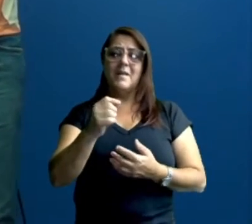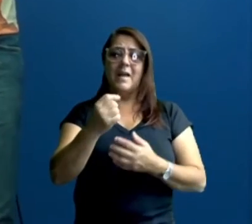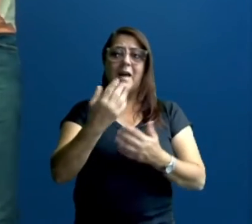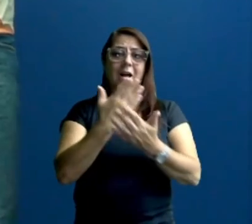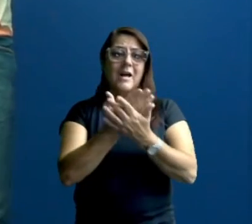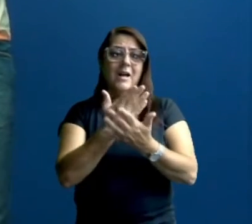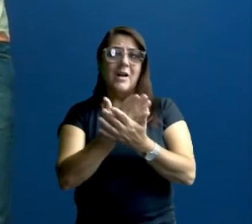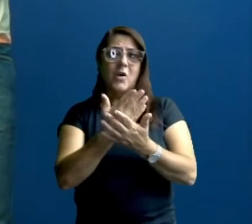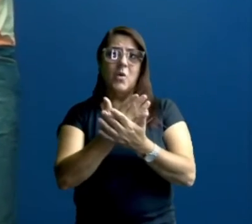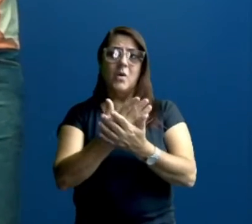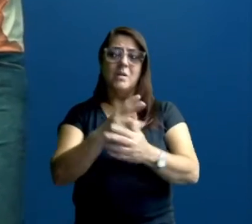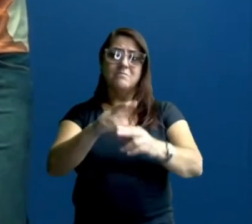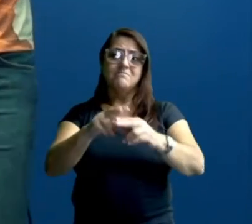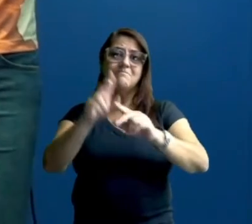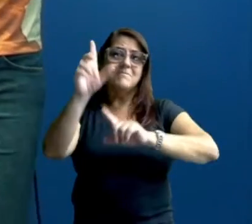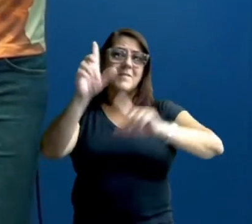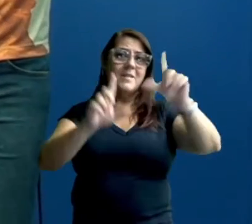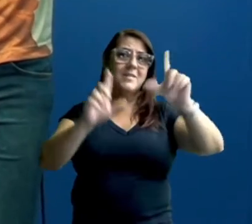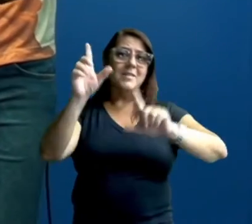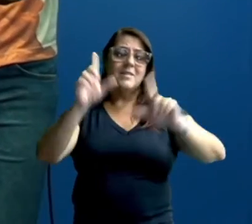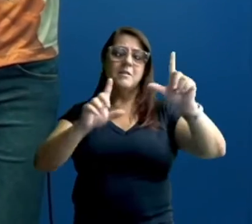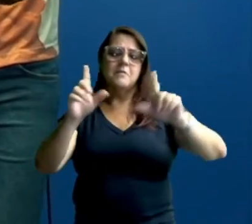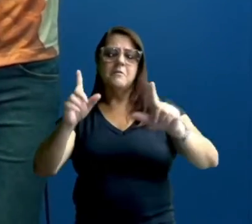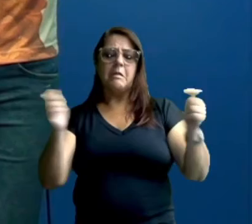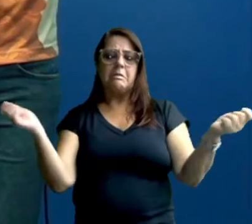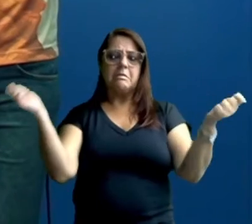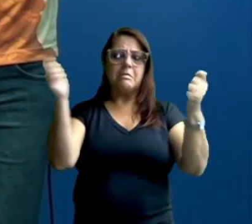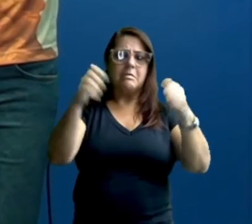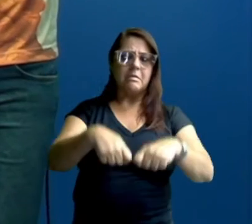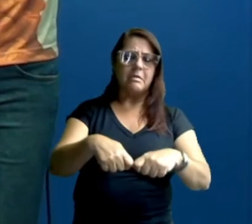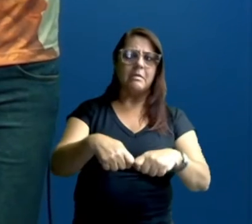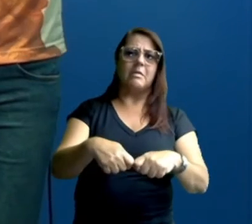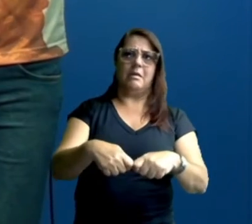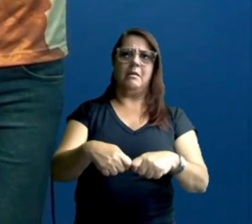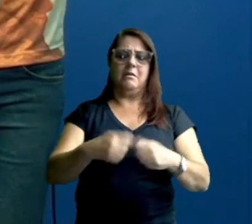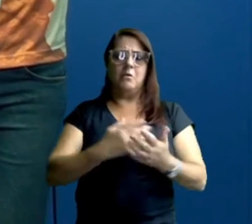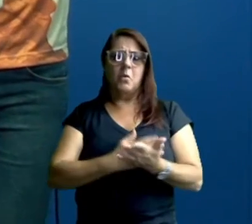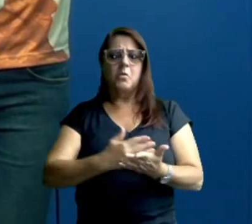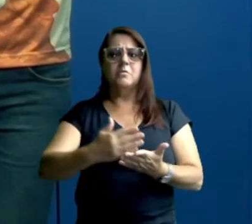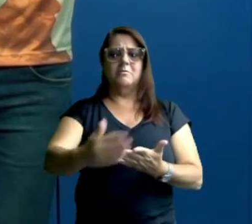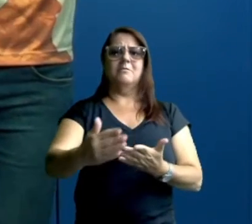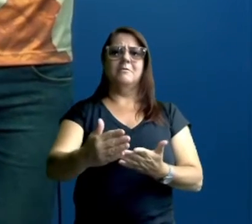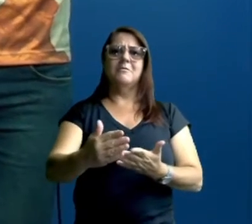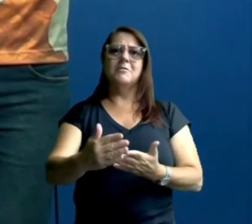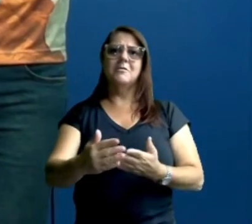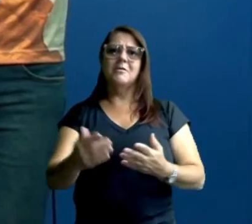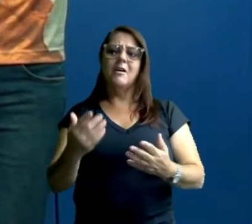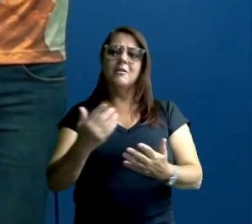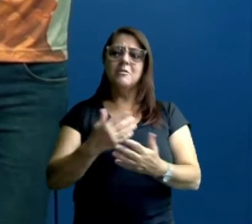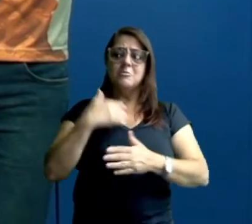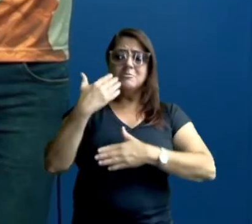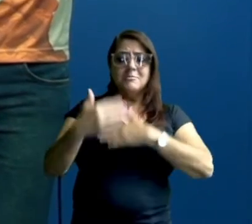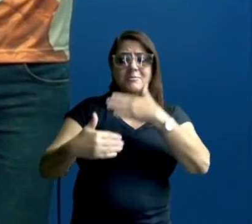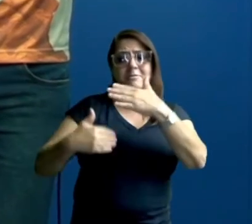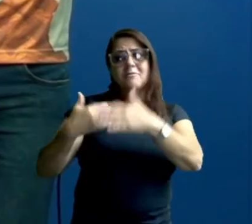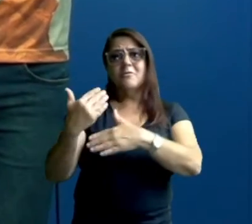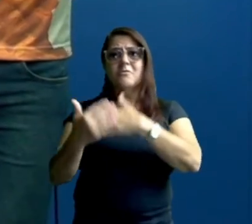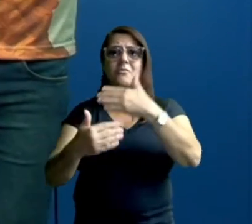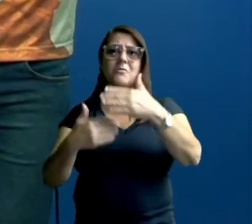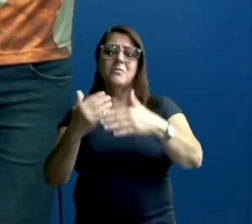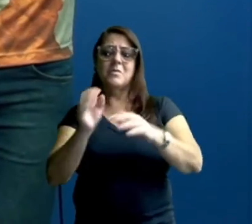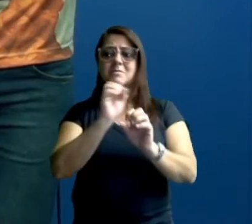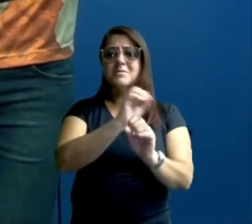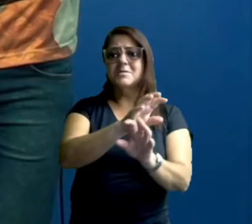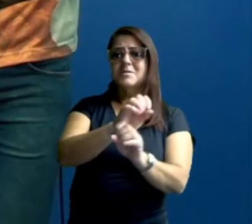da TV, justamente para que a gente possa, né, dar continuidade a todo esse desenvolvimento, né,